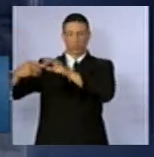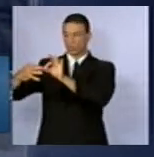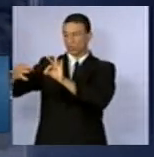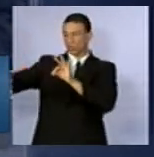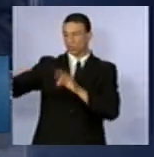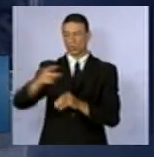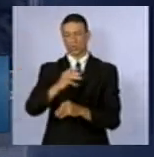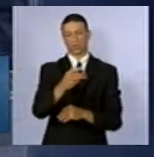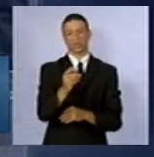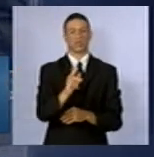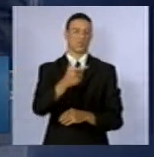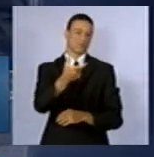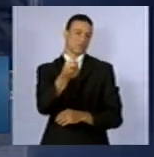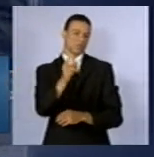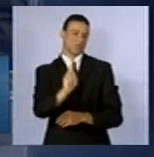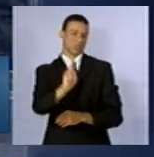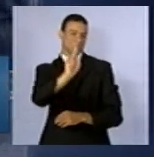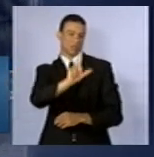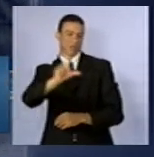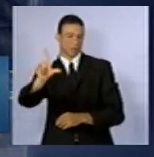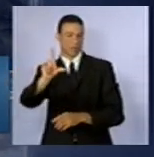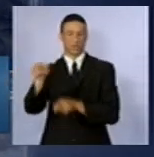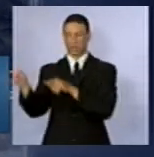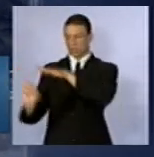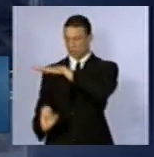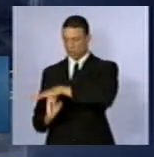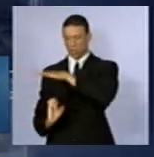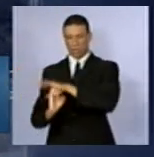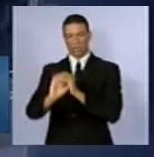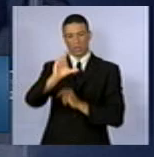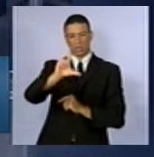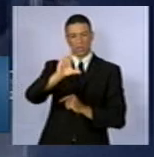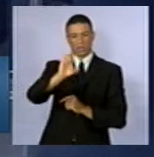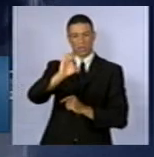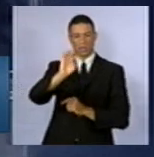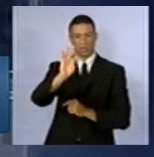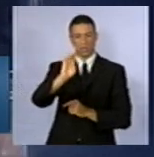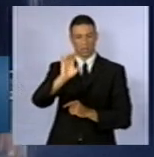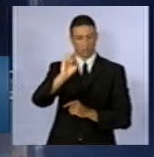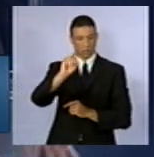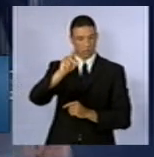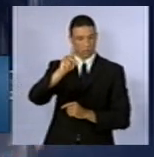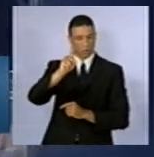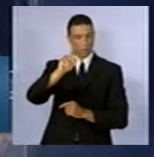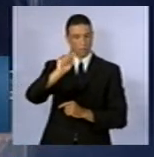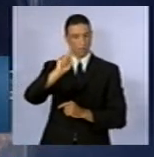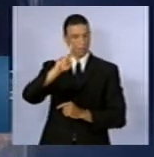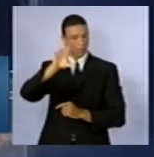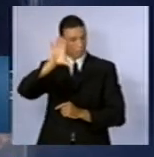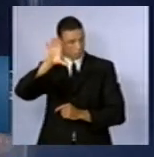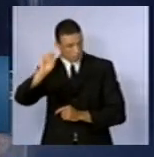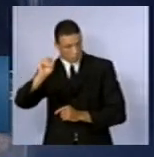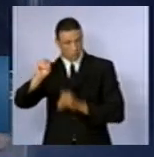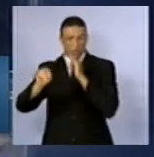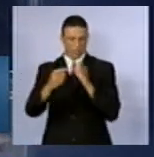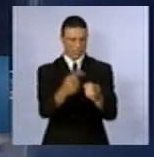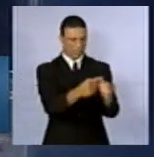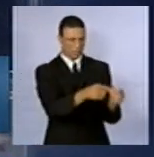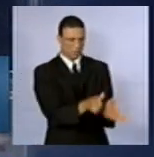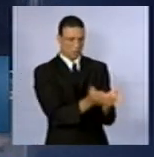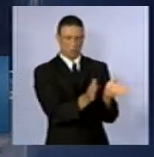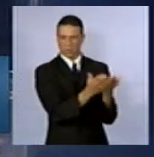caveda Eletropaulo praticamente que é onde tem o impacto maior mas na periferia eu estive no ano passado no